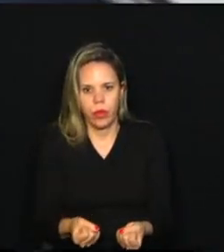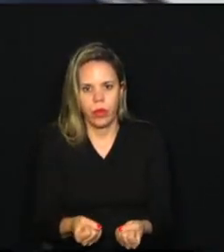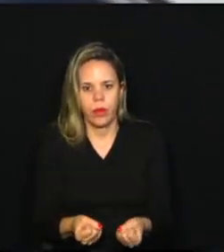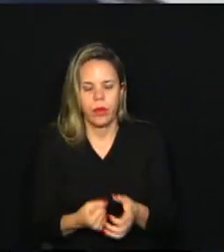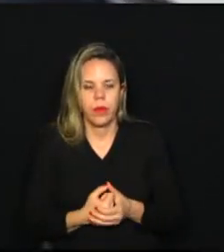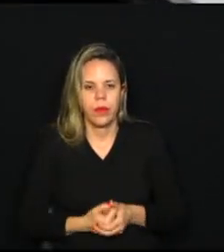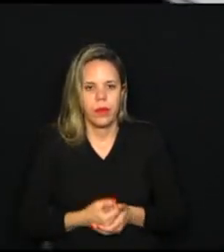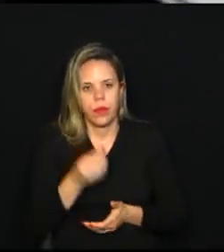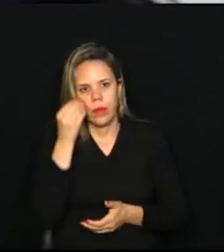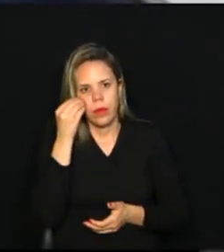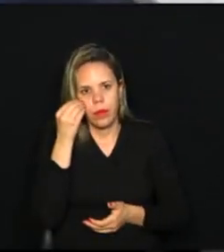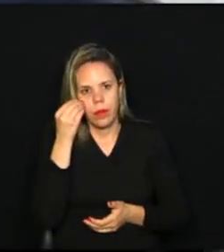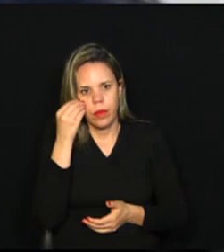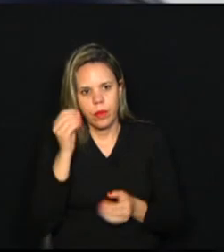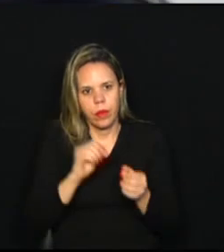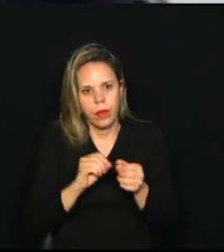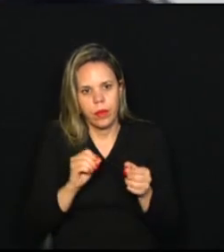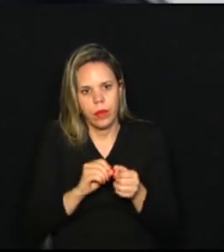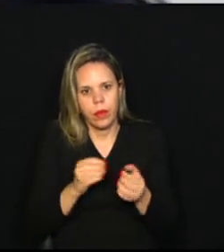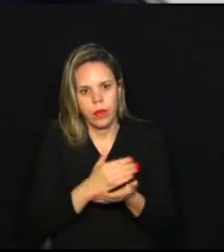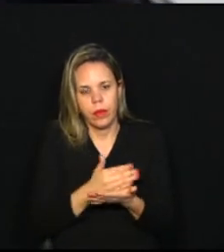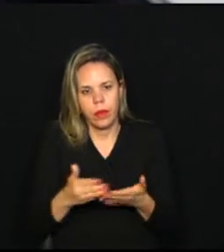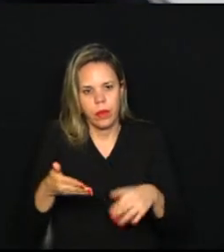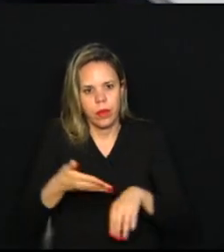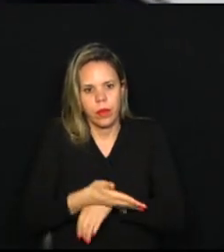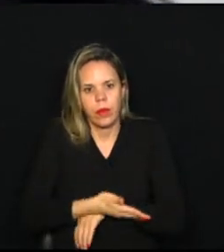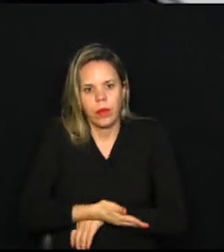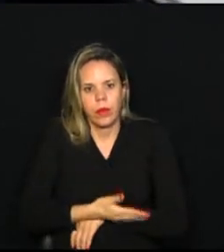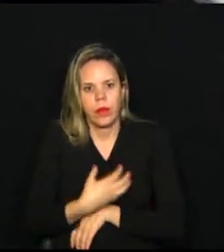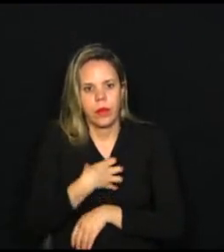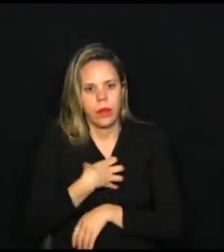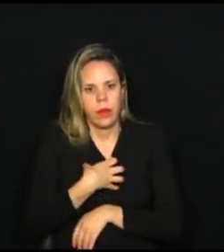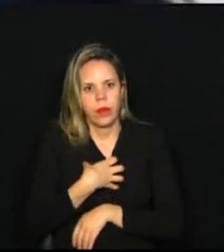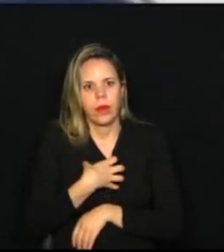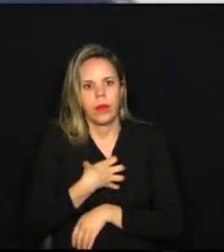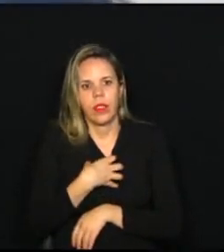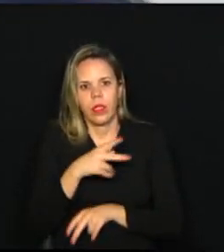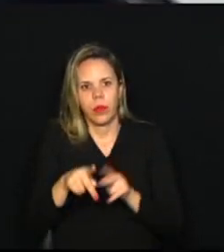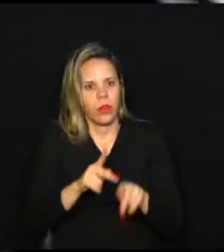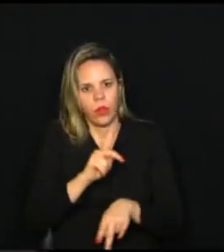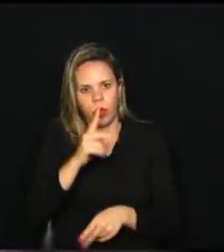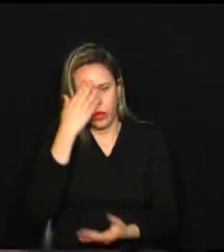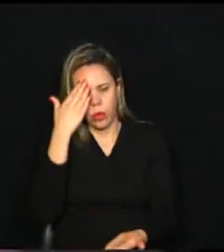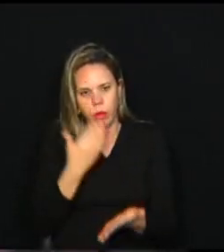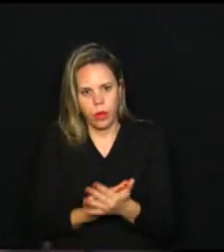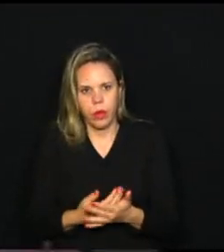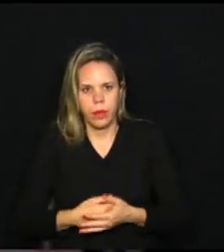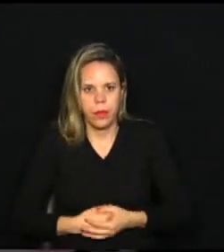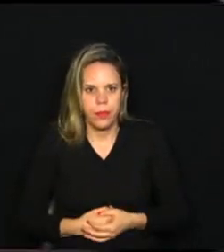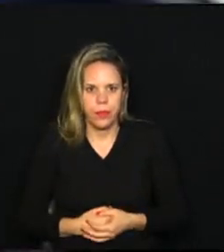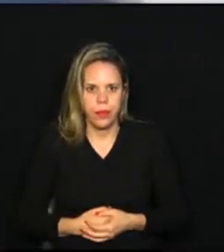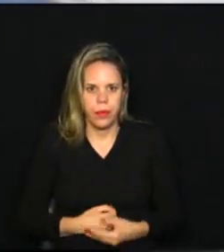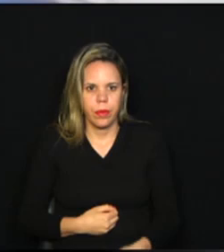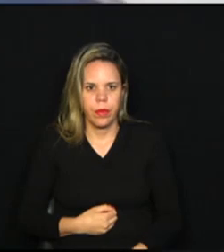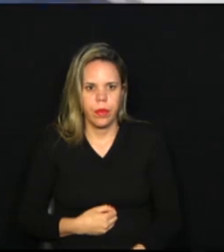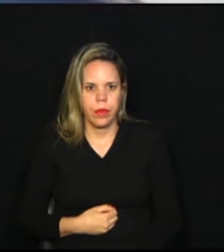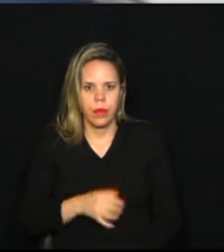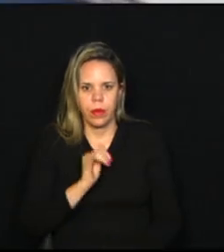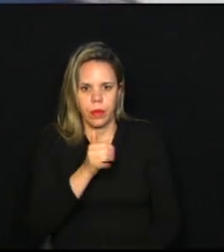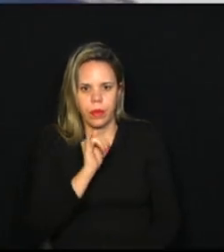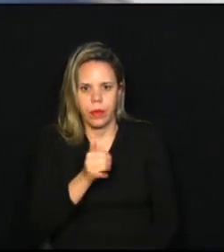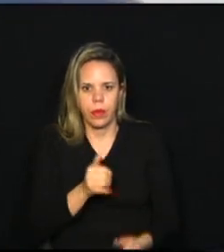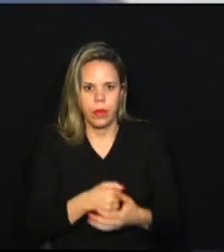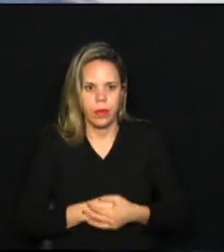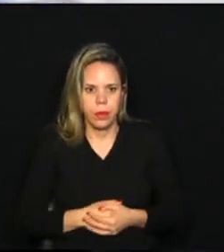em testar muitas vezes, porque começa a entrar num certo descrédito, assim, né? Eu já parei